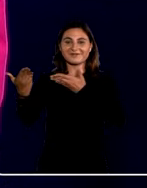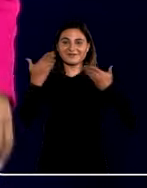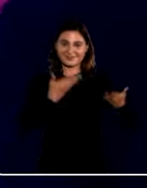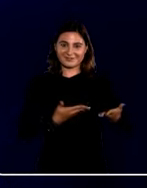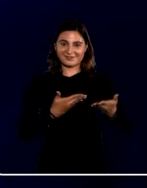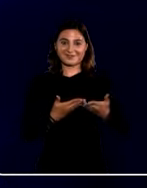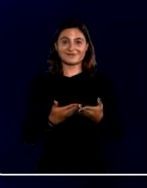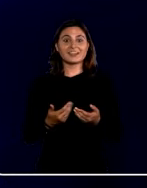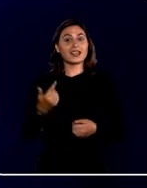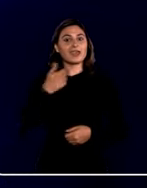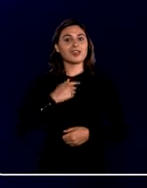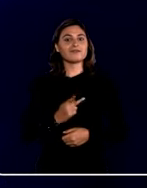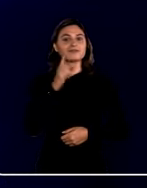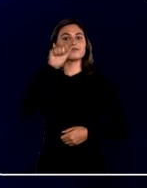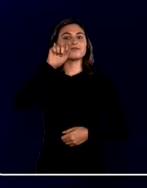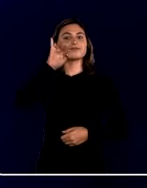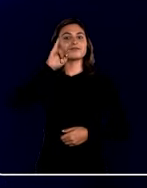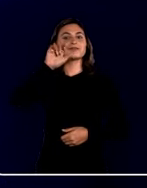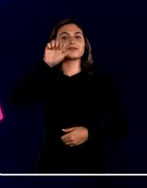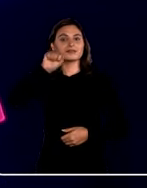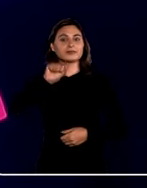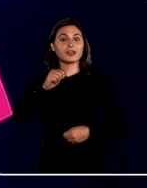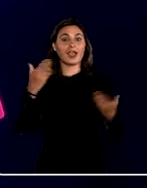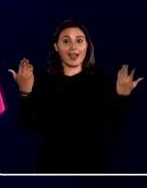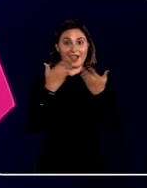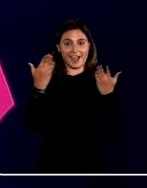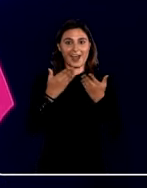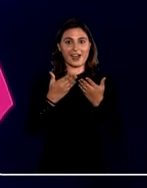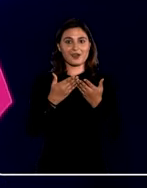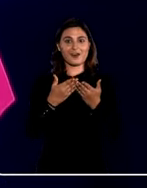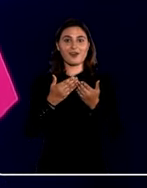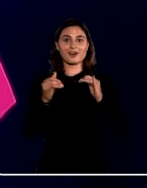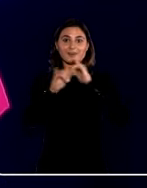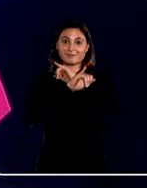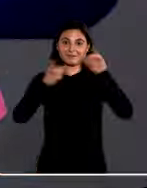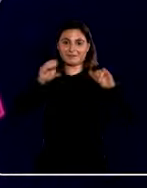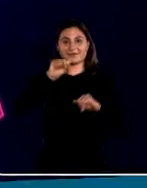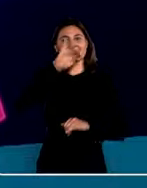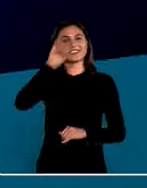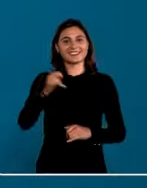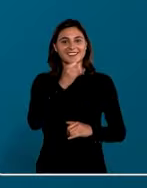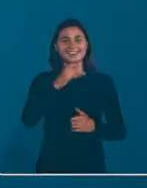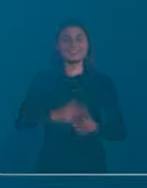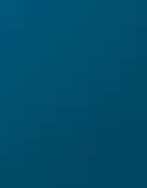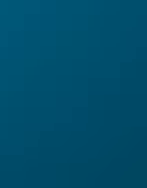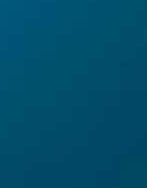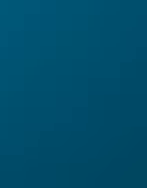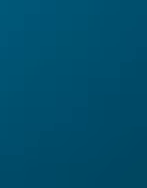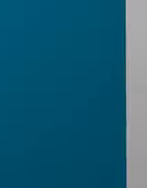Olá seja muito bem-vindo eu sou ktia Gomes está no ar o STJ